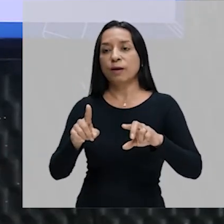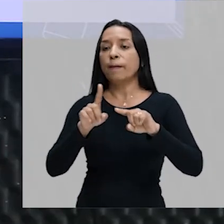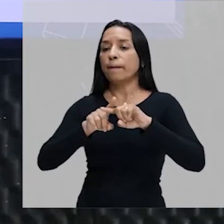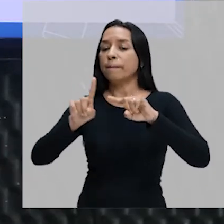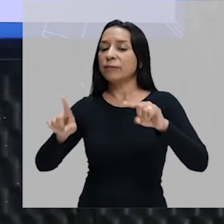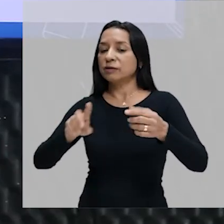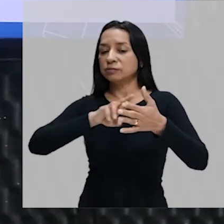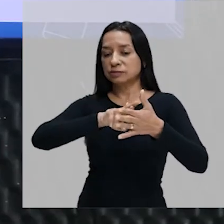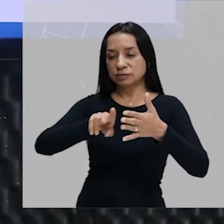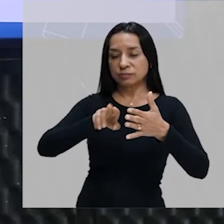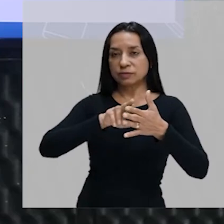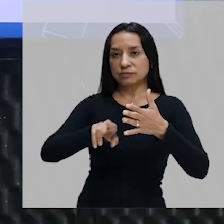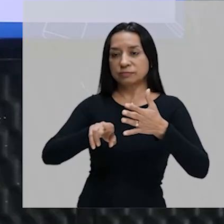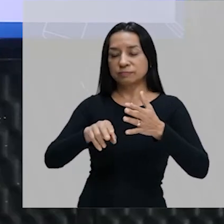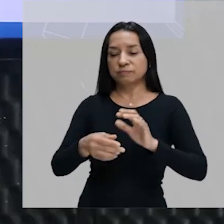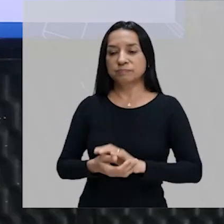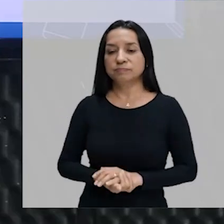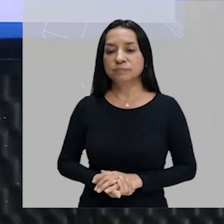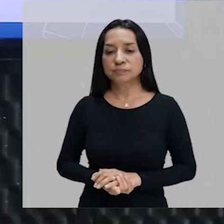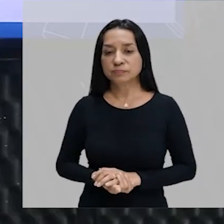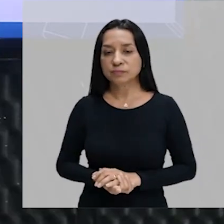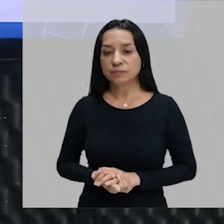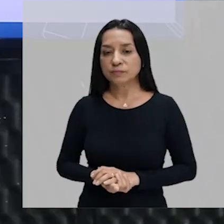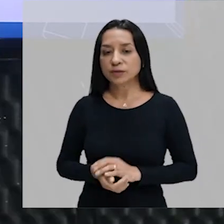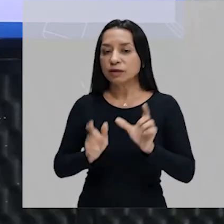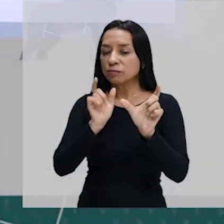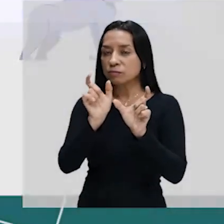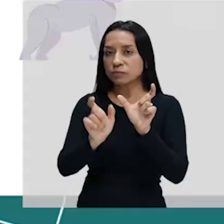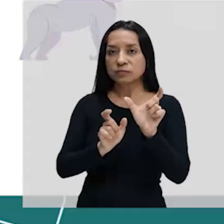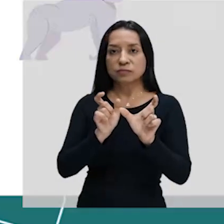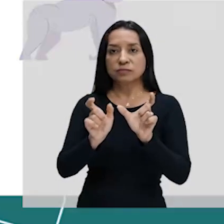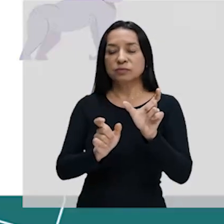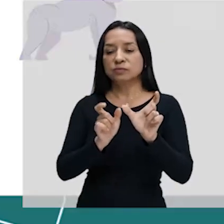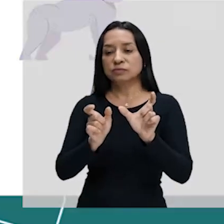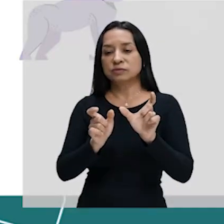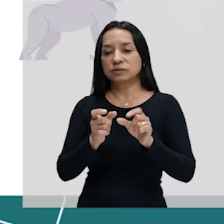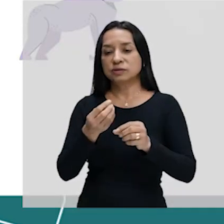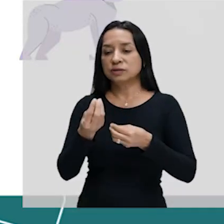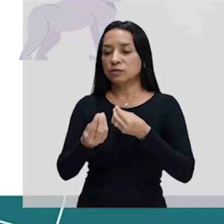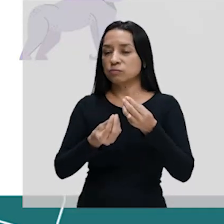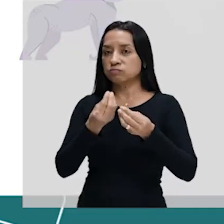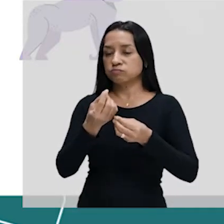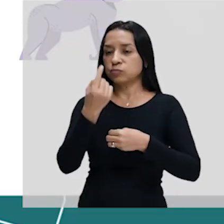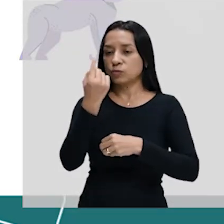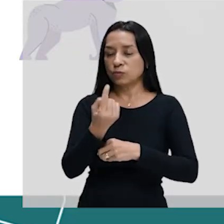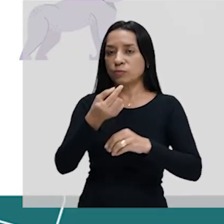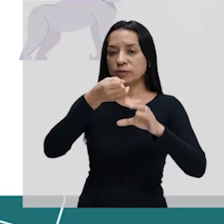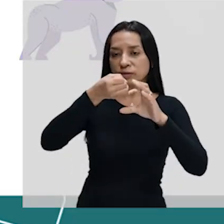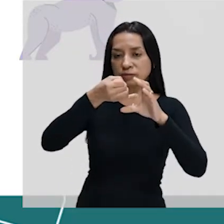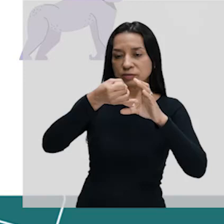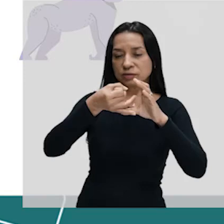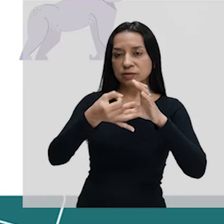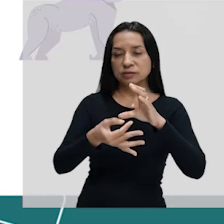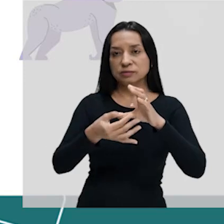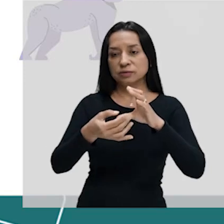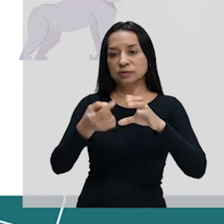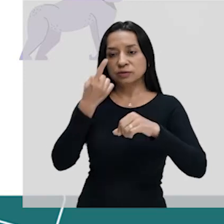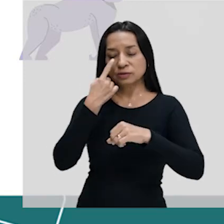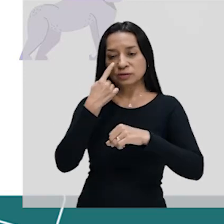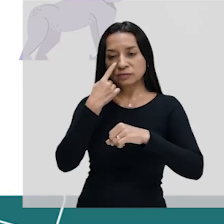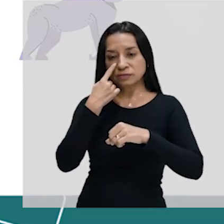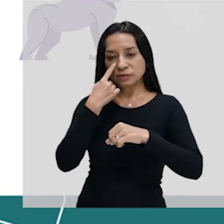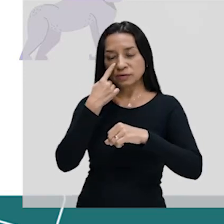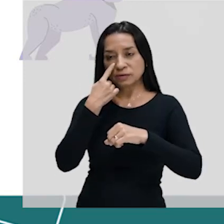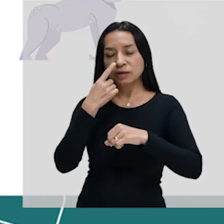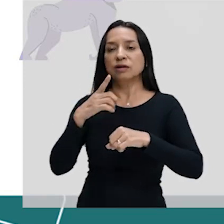espécie, não é? Então, a morfologia ela não deve ser a única característica que deve ser levada em consideração. Deve ser